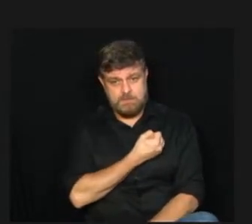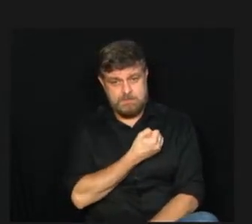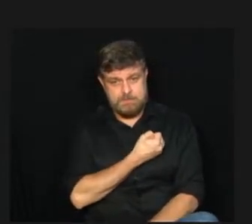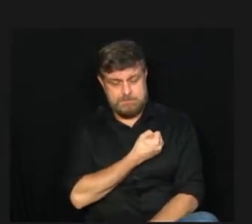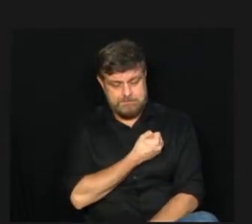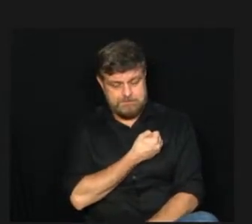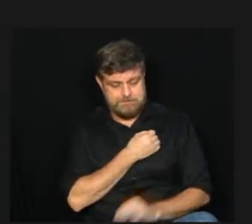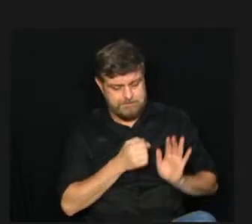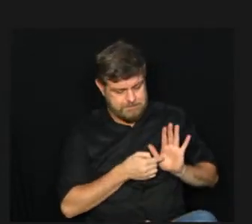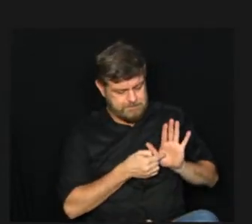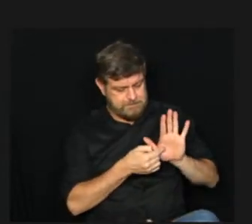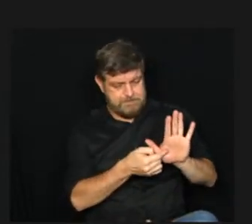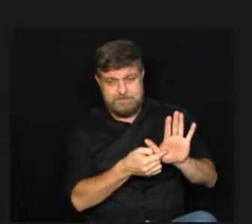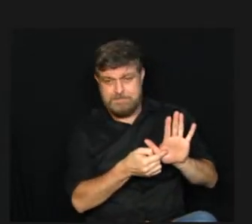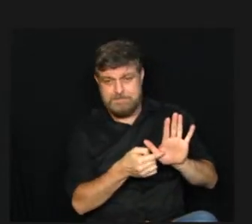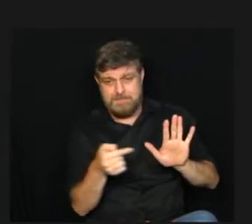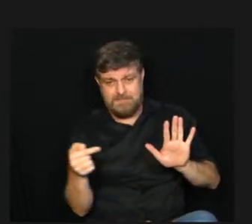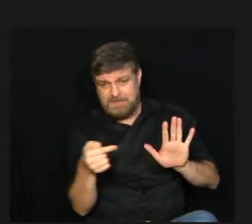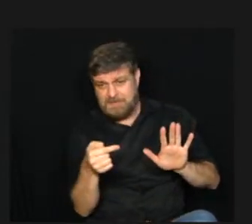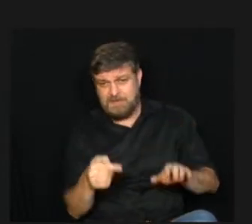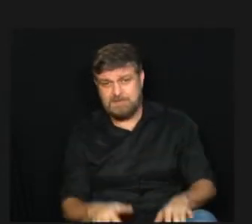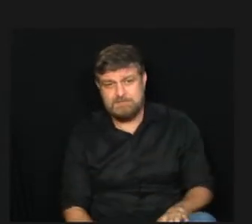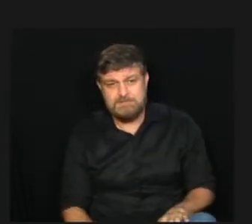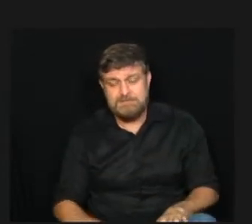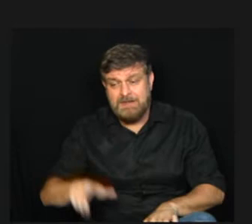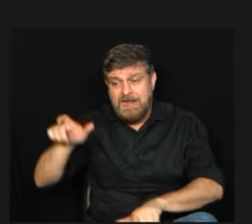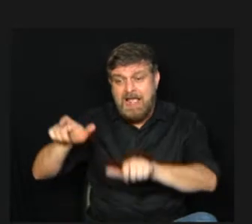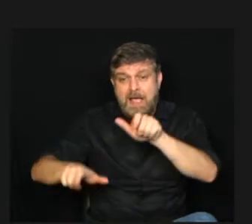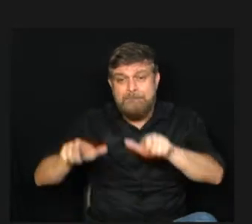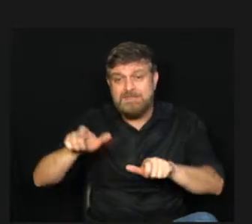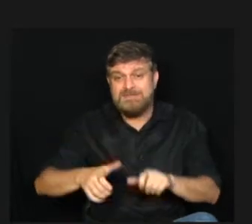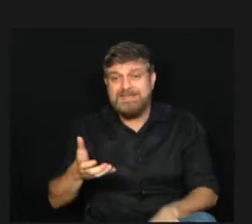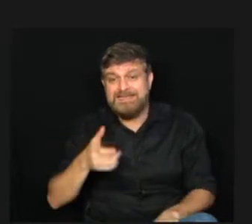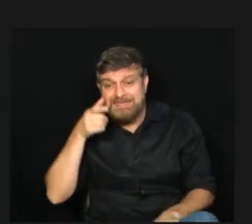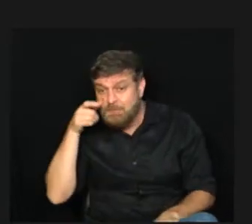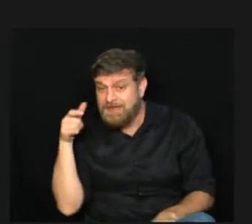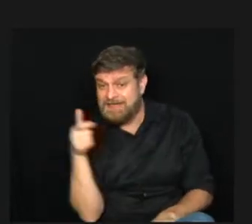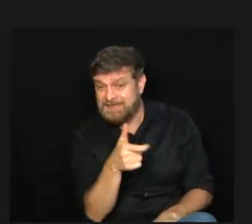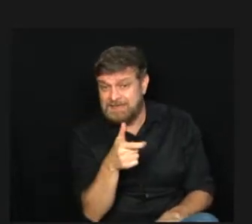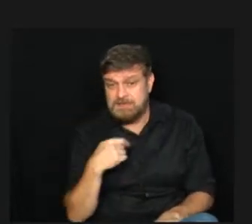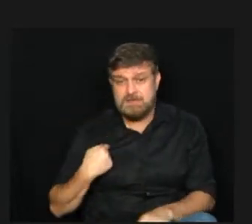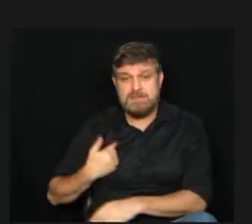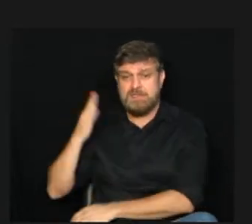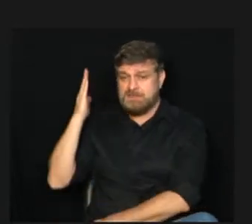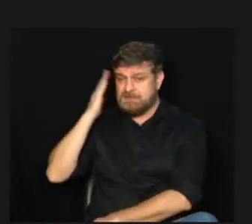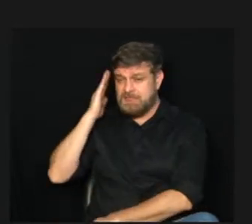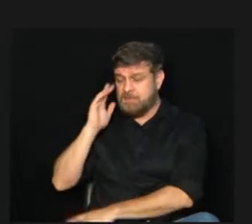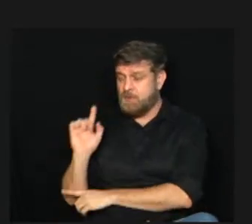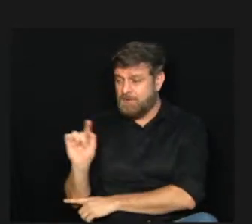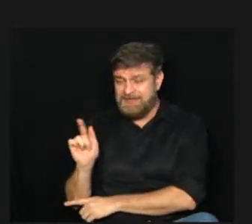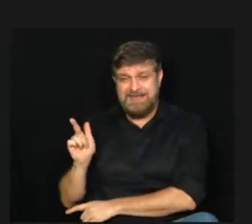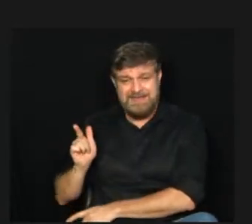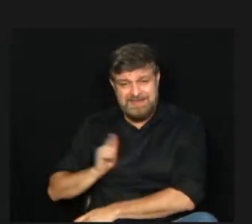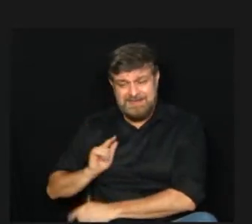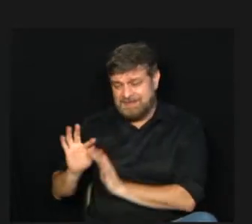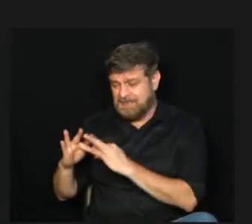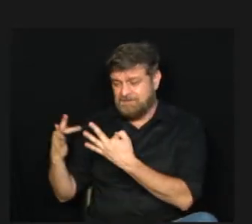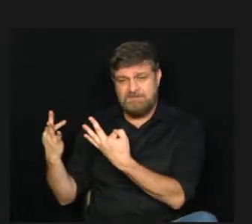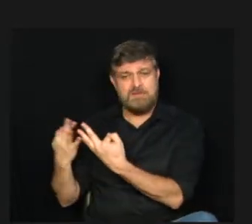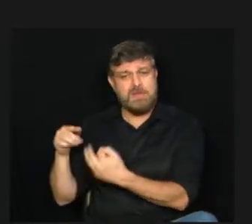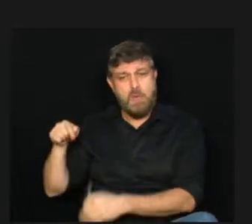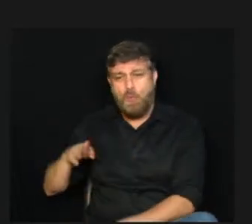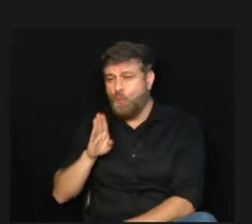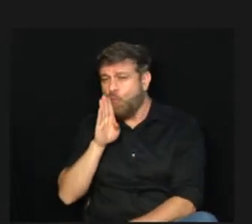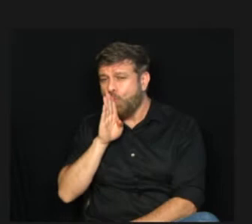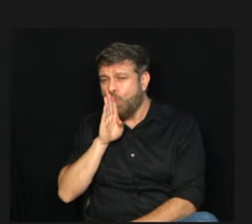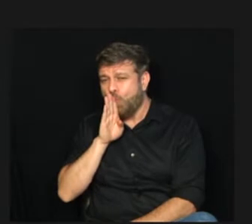eles são os números daqueles que manifestaram interesse. Mas nós sabemos muito bem que tem aquelas famílias que já